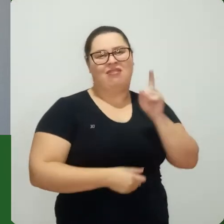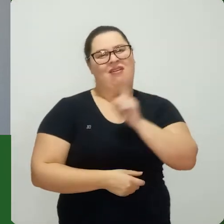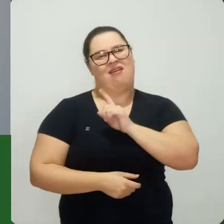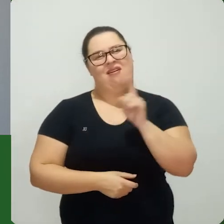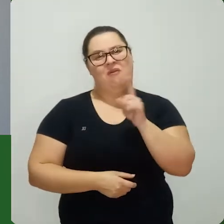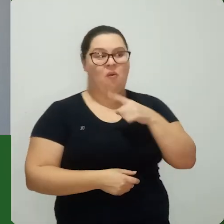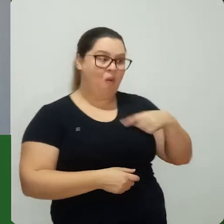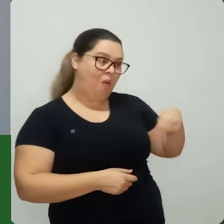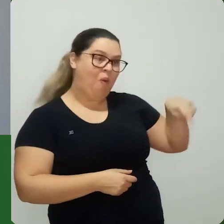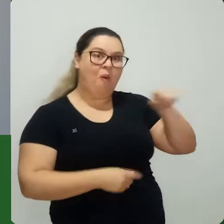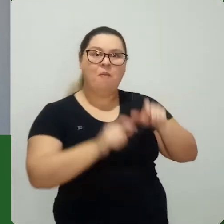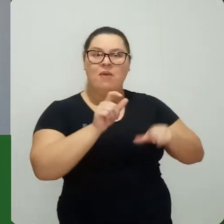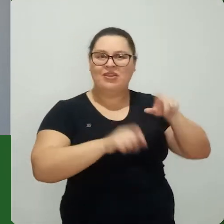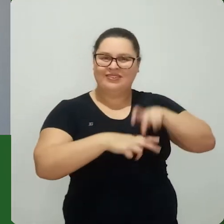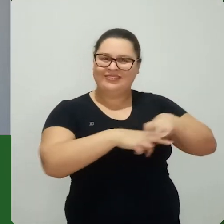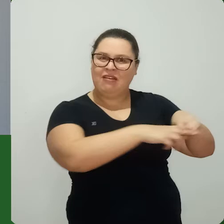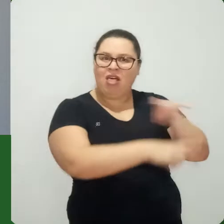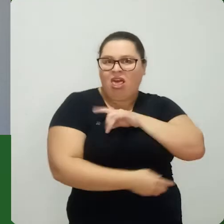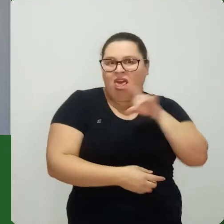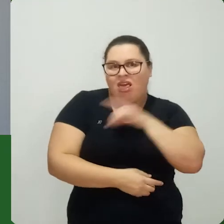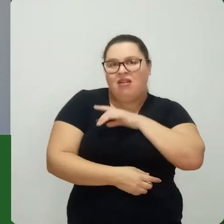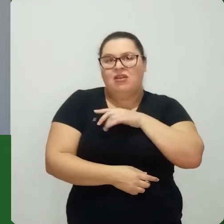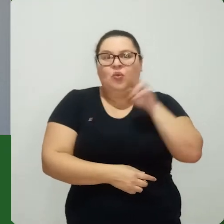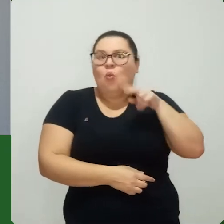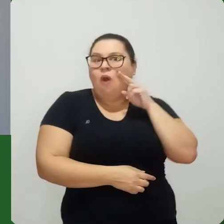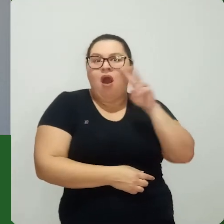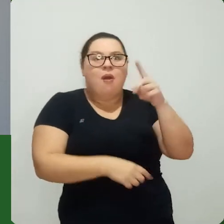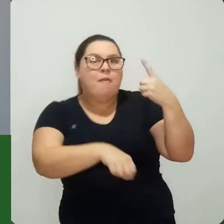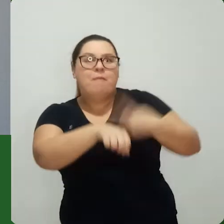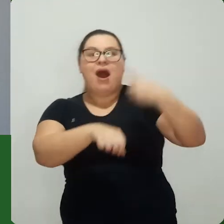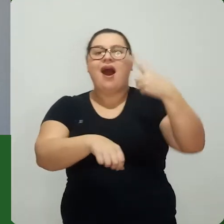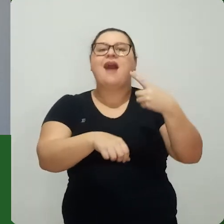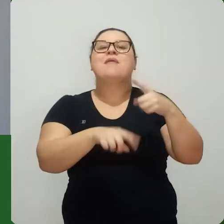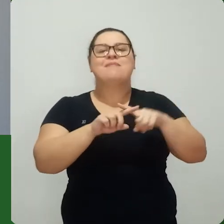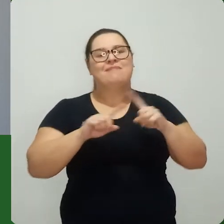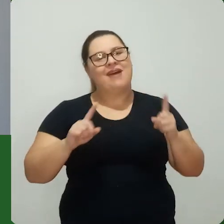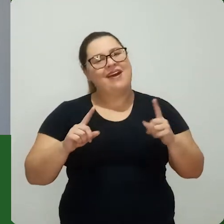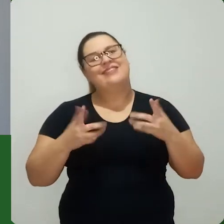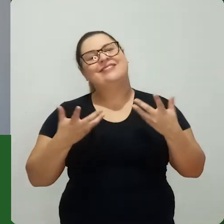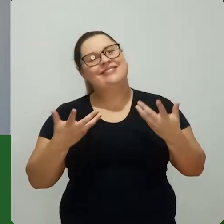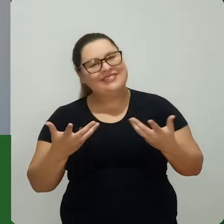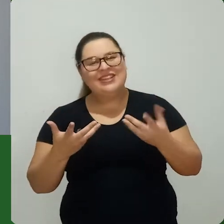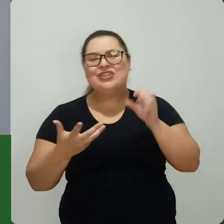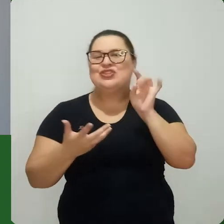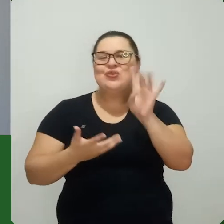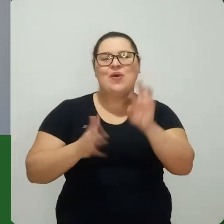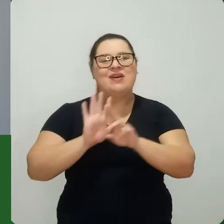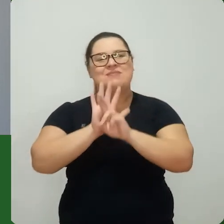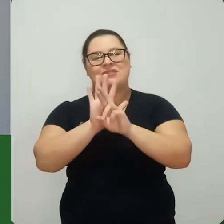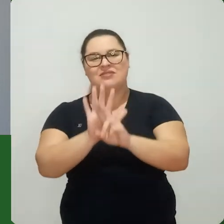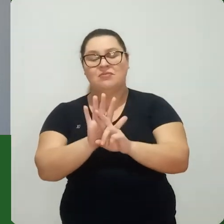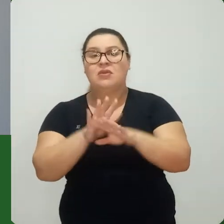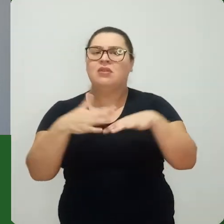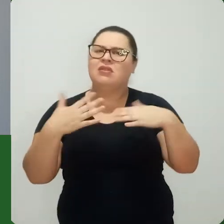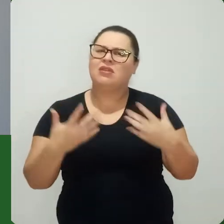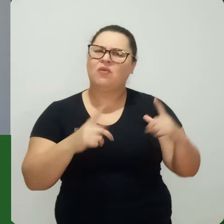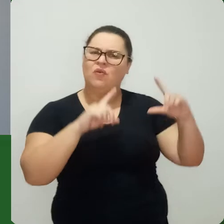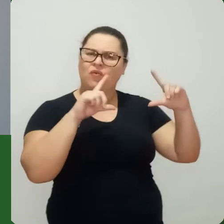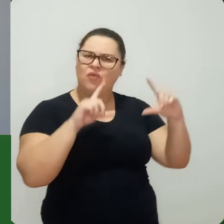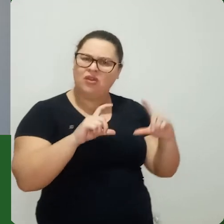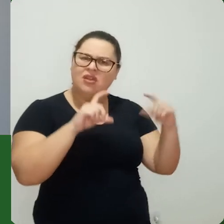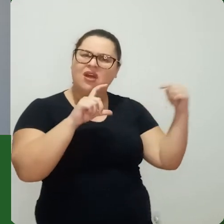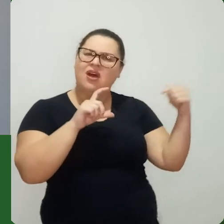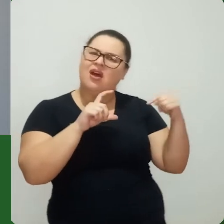a fotografia? Será que a fotografia é uma verdade? Será que ela é uma verdade hoje? Que nós temos Photoshop,